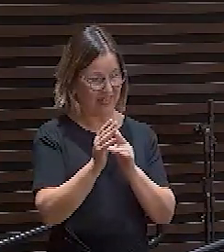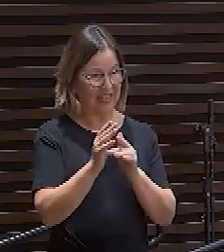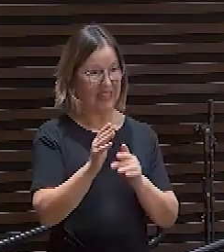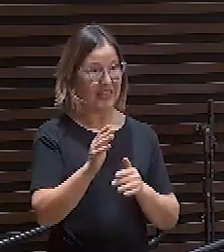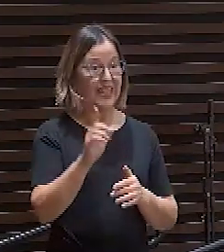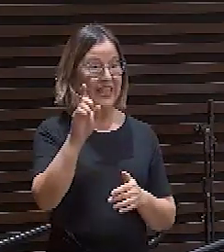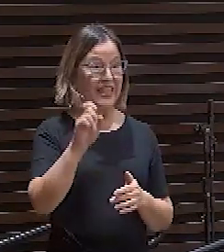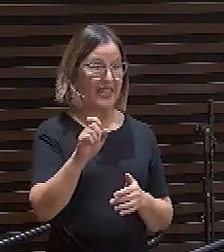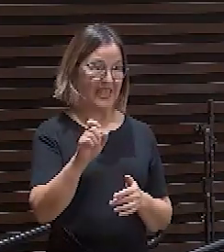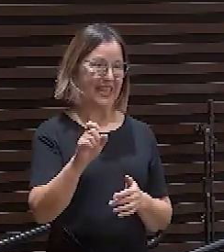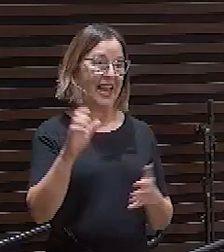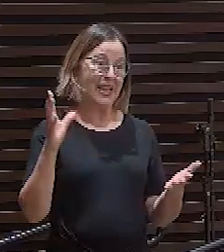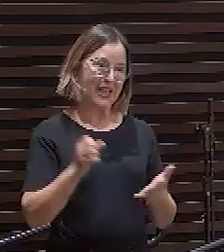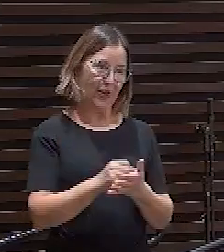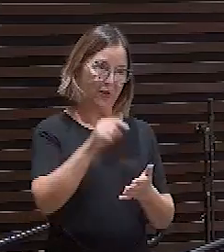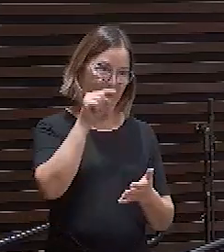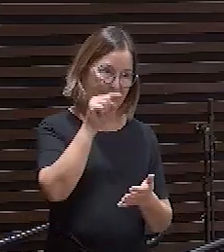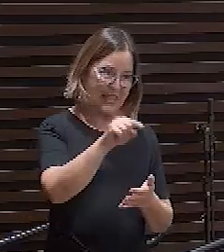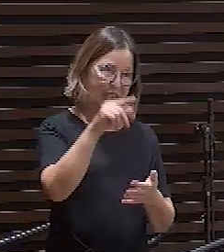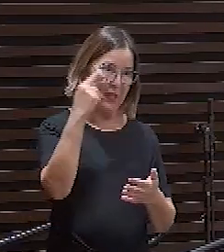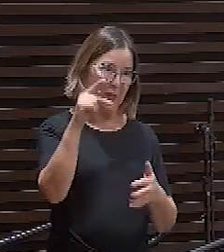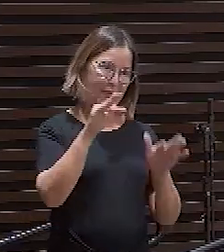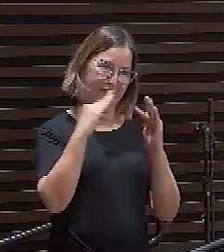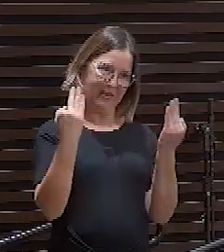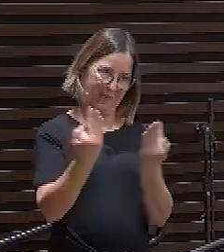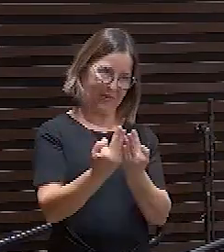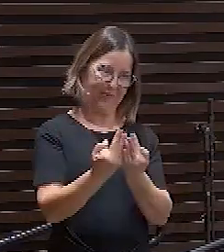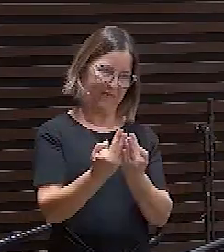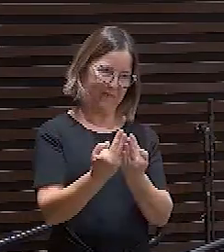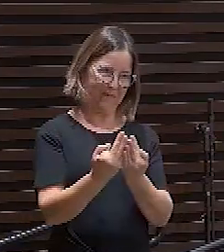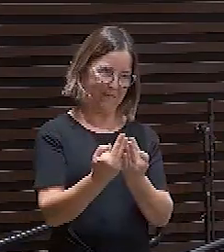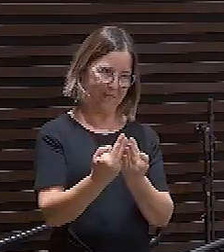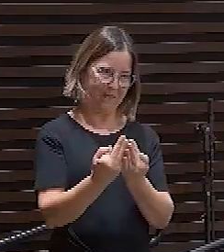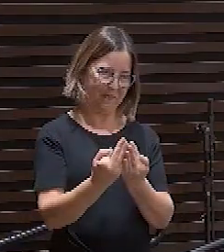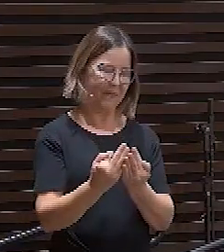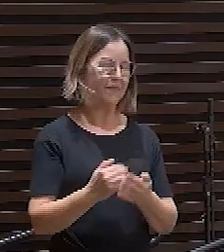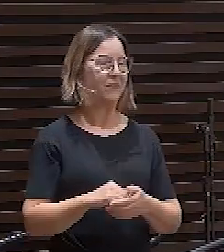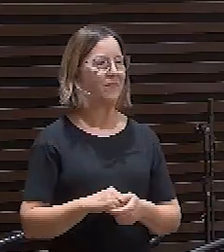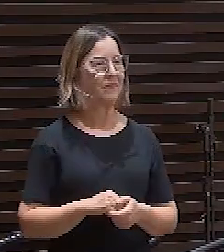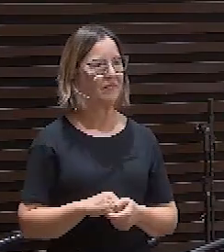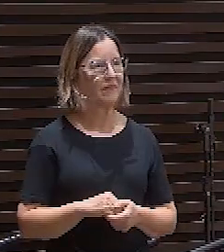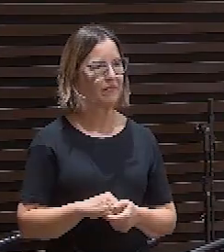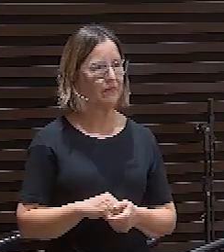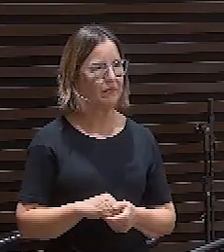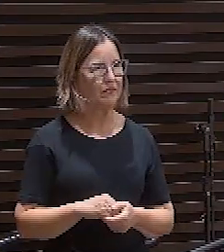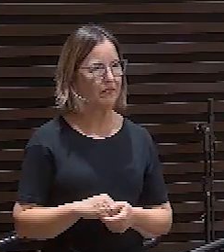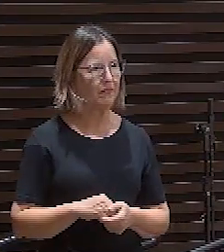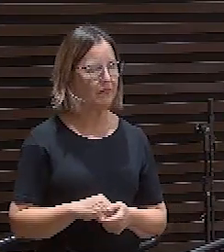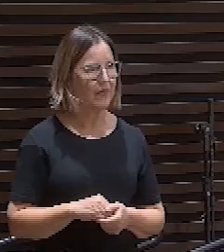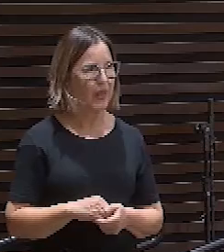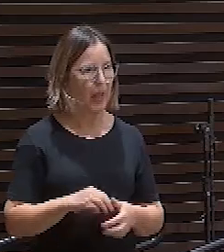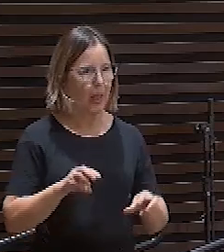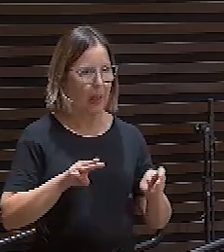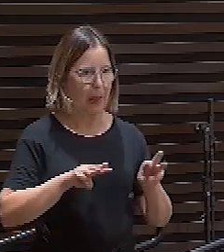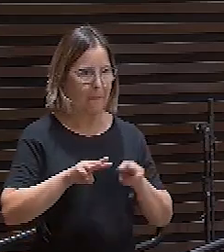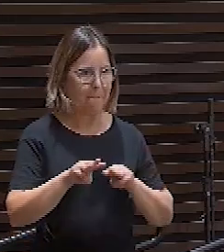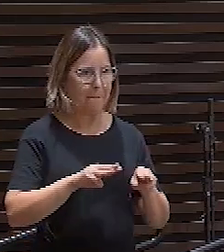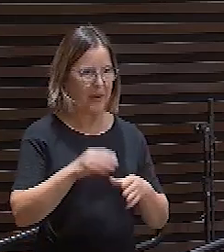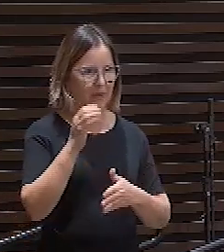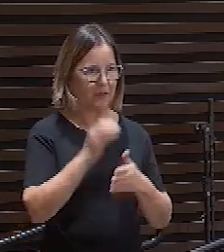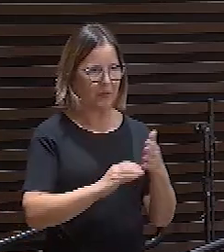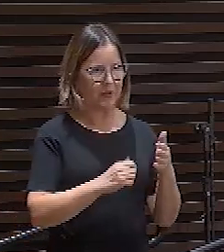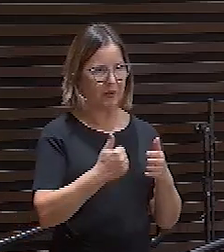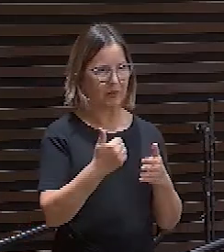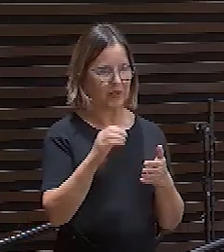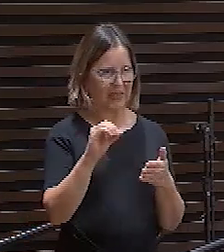não é para a gente relevar. Marcos 10:14, Jesus,